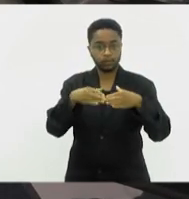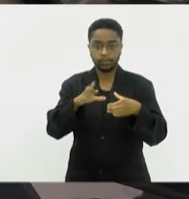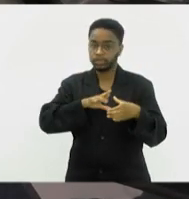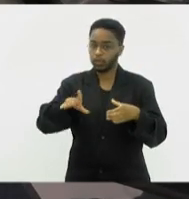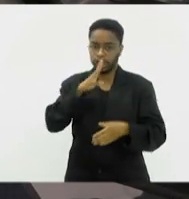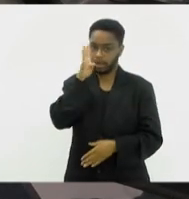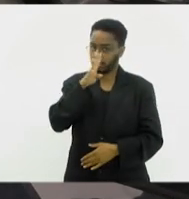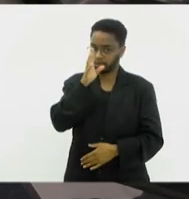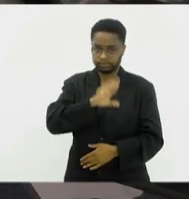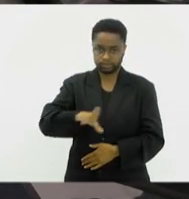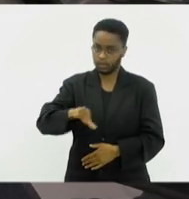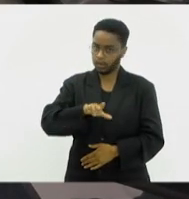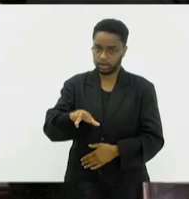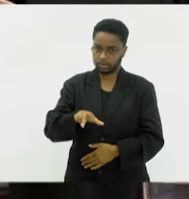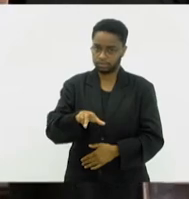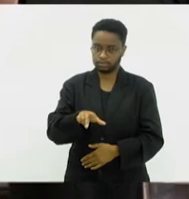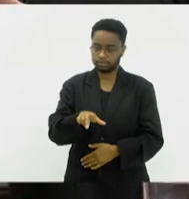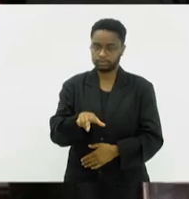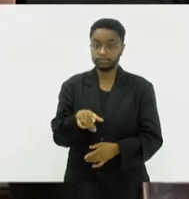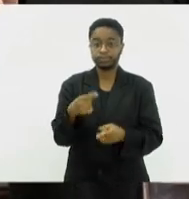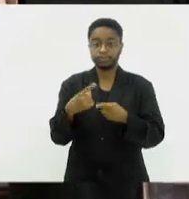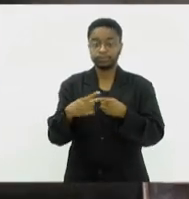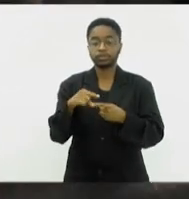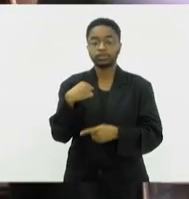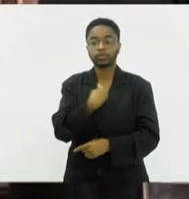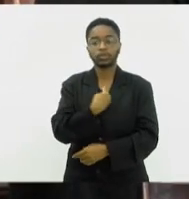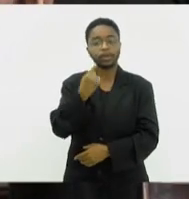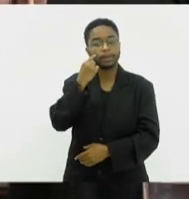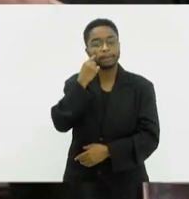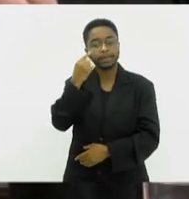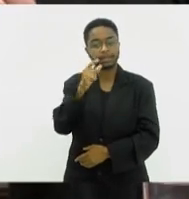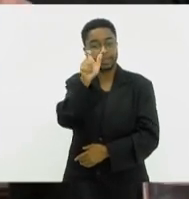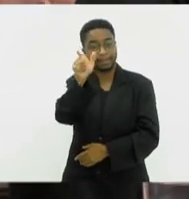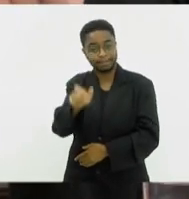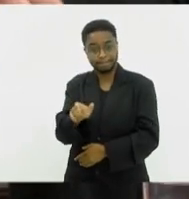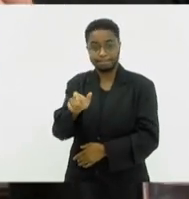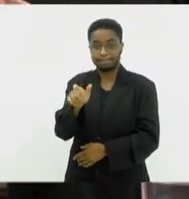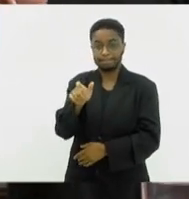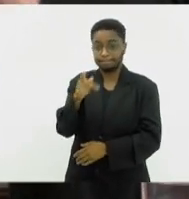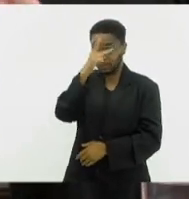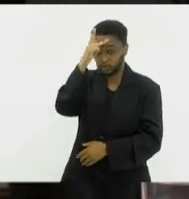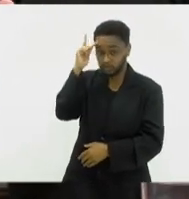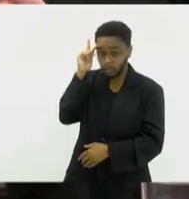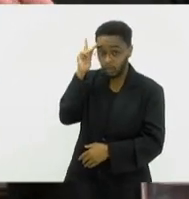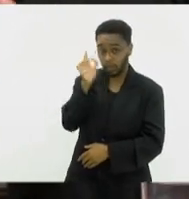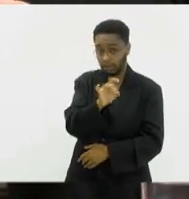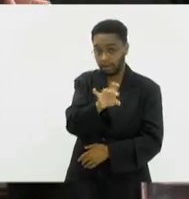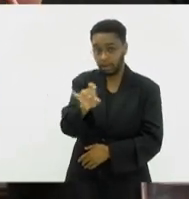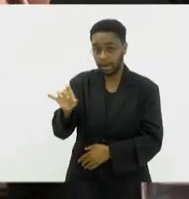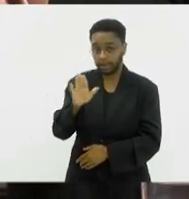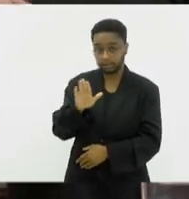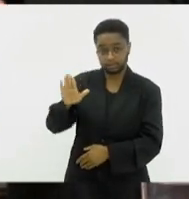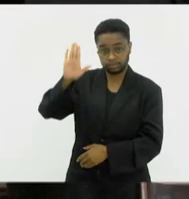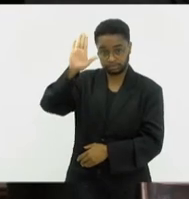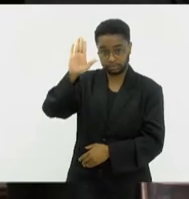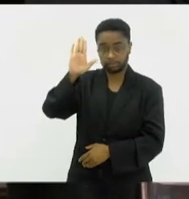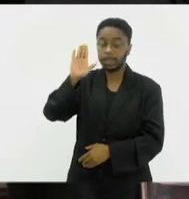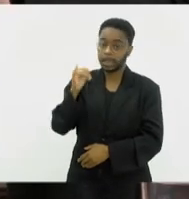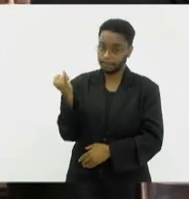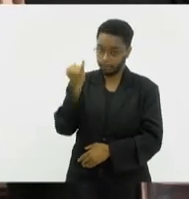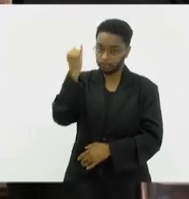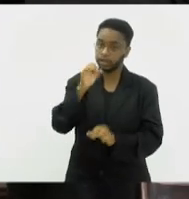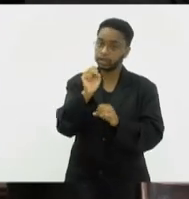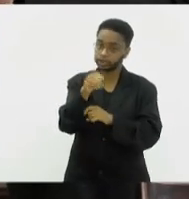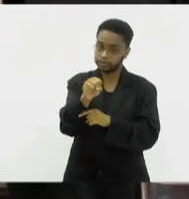escolhas aleatórias, né? A gente está pensando na pessoa individual dos candidatos, por um lado, é